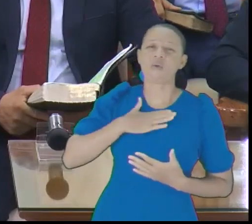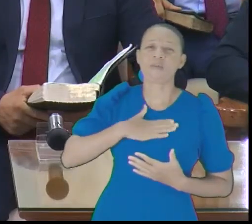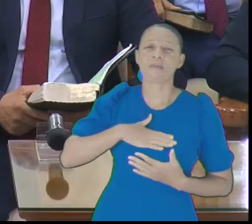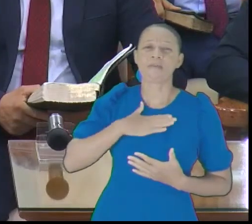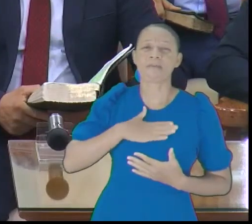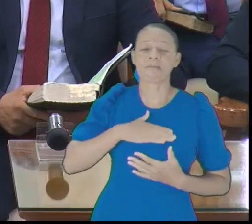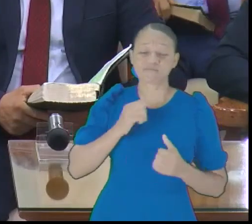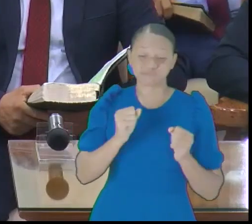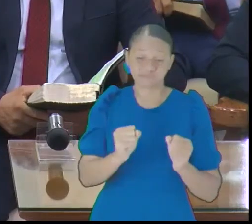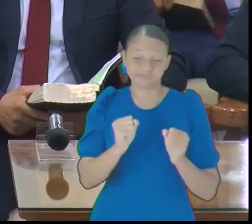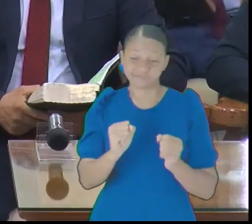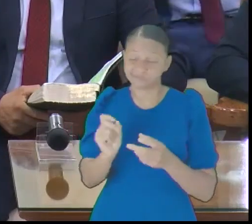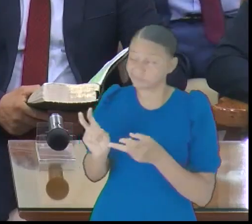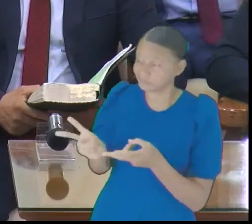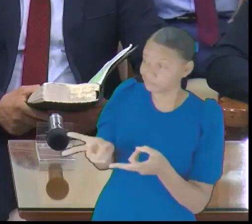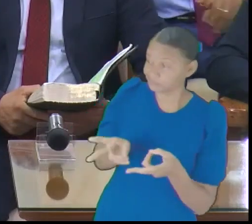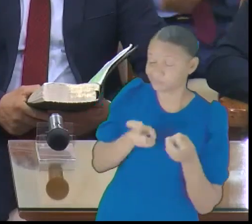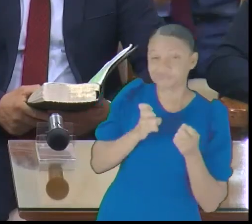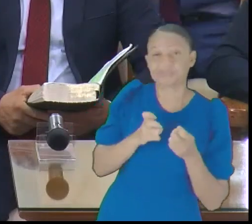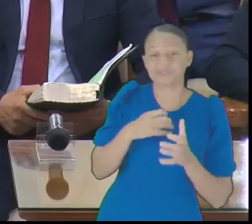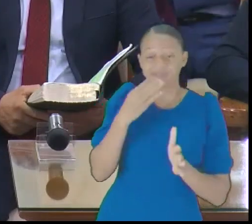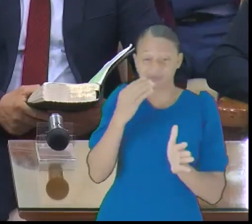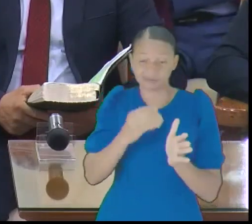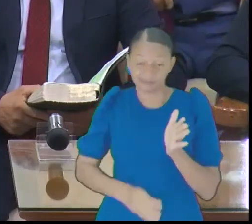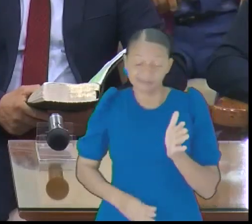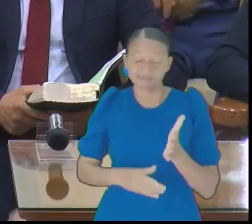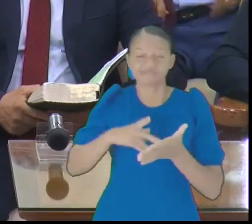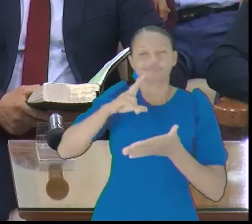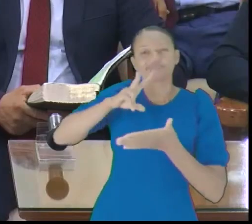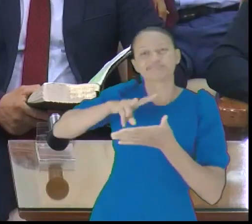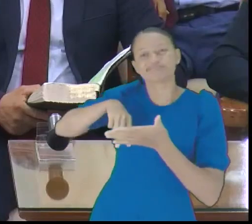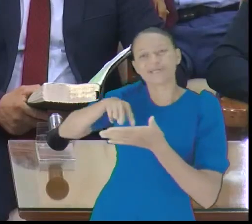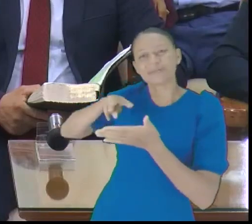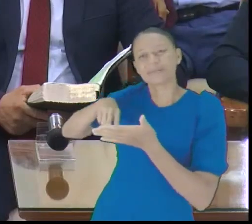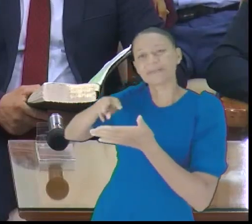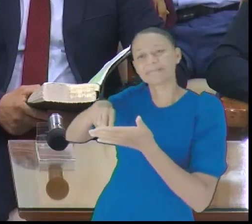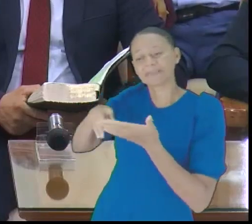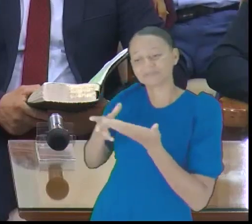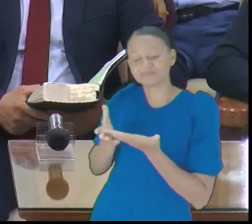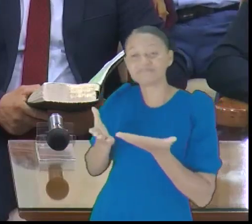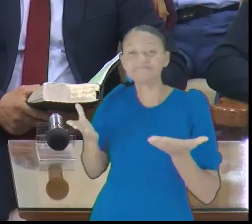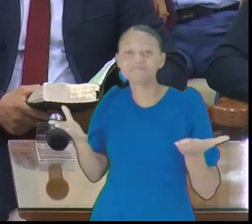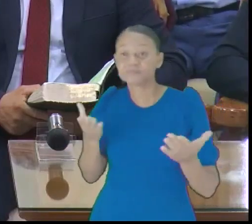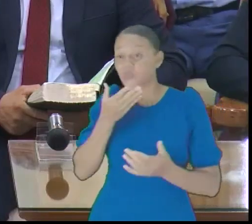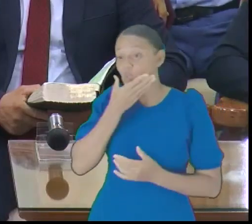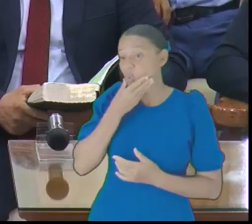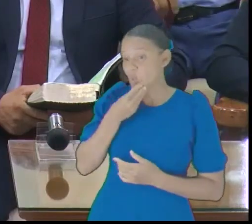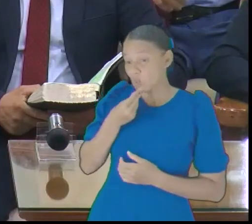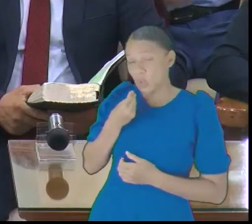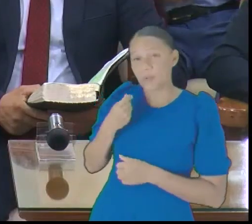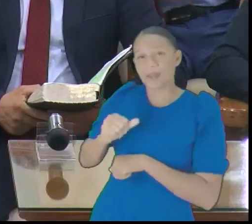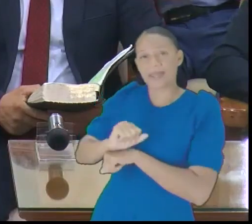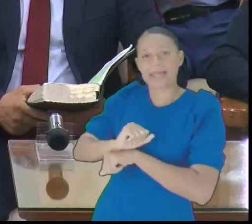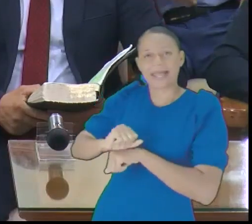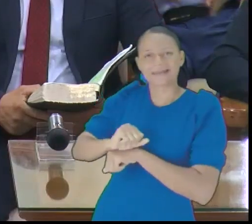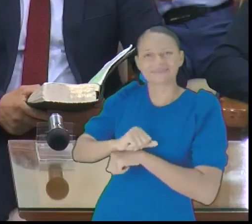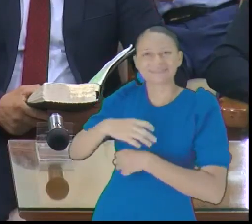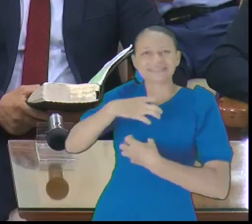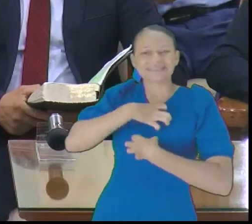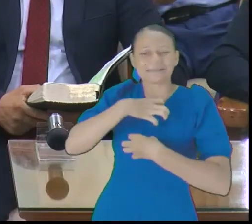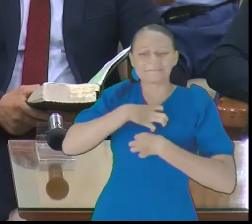podemos perceber neste capítulo, quando nós lemos, que Abraão não está